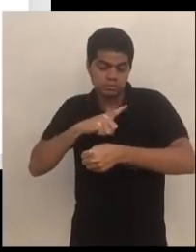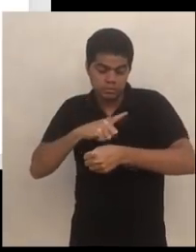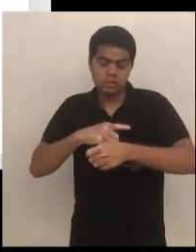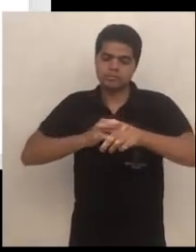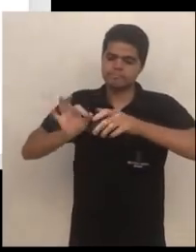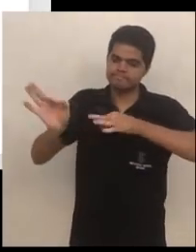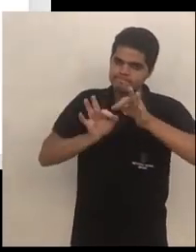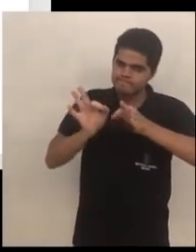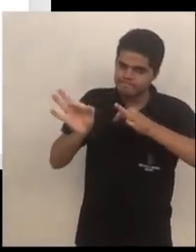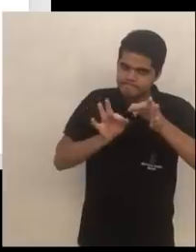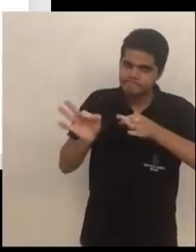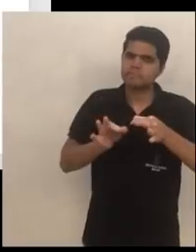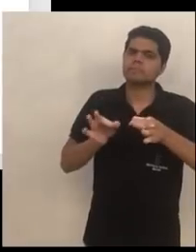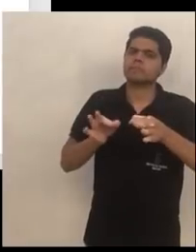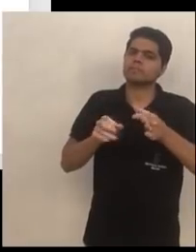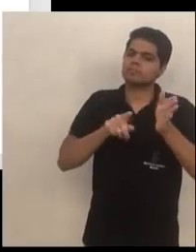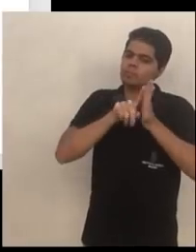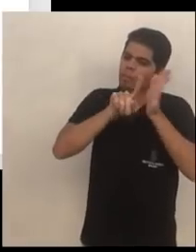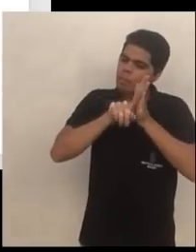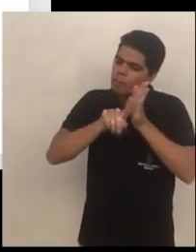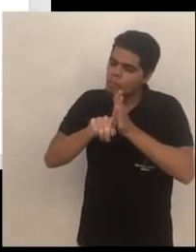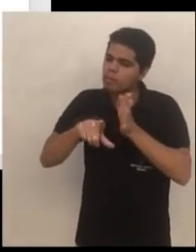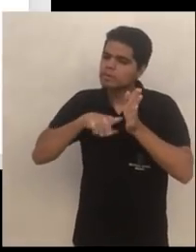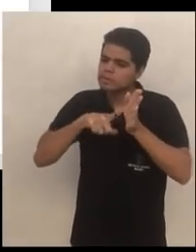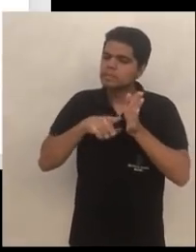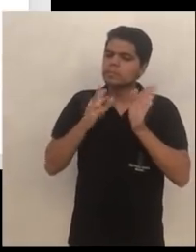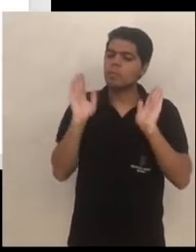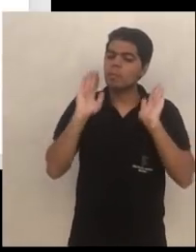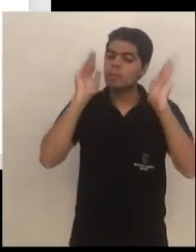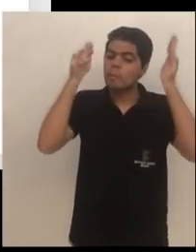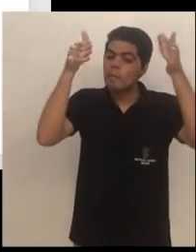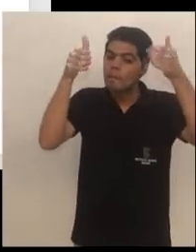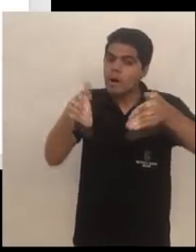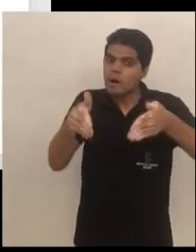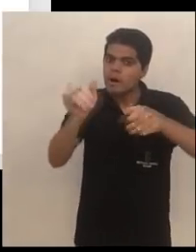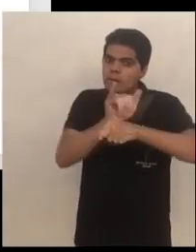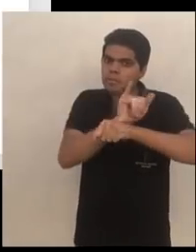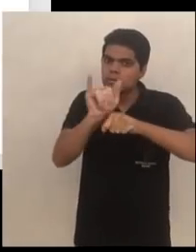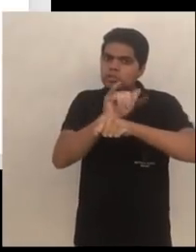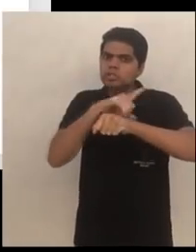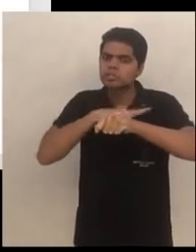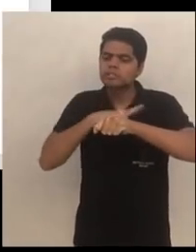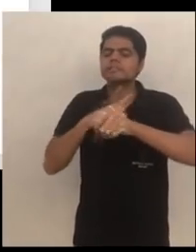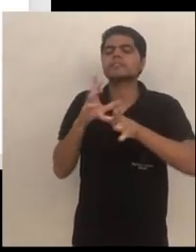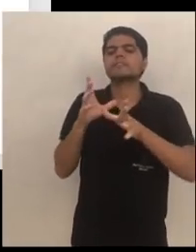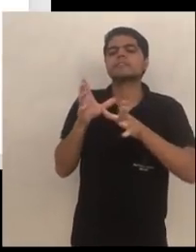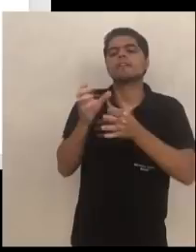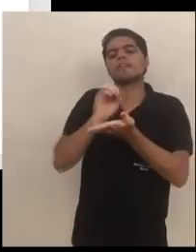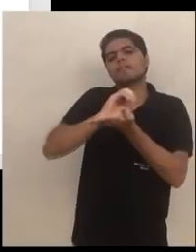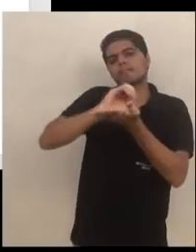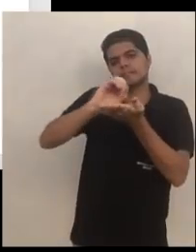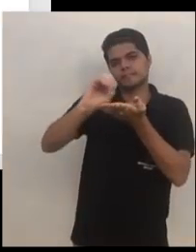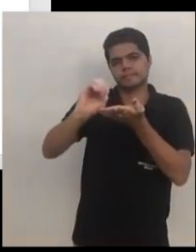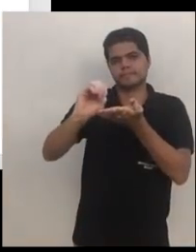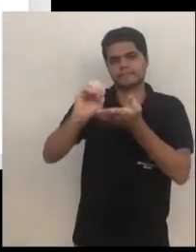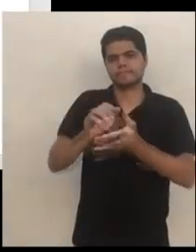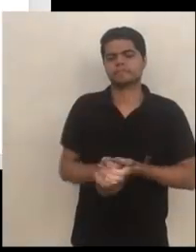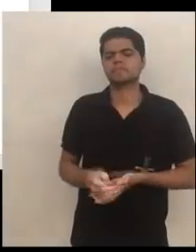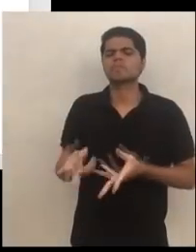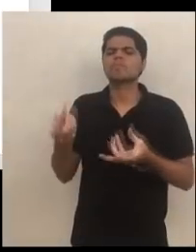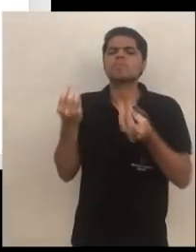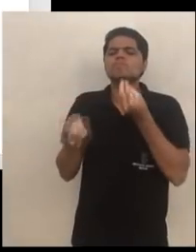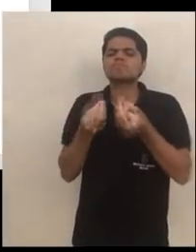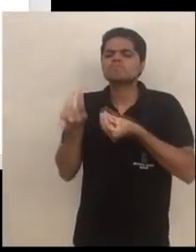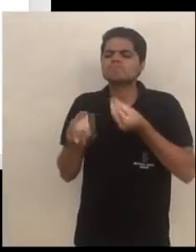equipe técnica em uma perspectiva orgânica. Opa, por que a gente acaba não formalizando esse grupo, fazendo aditivo